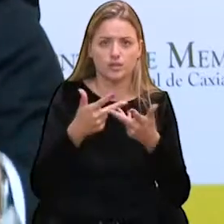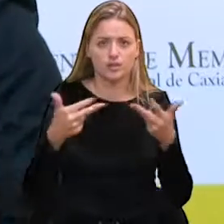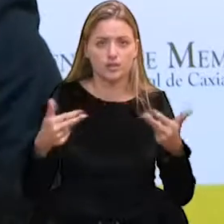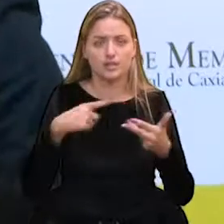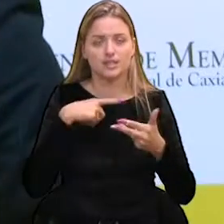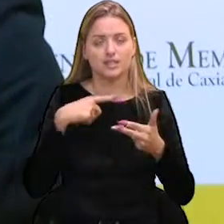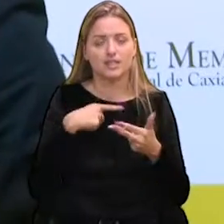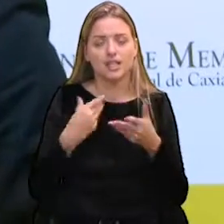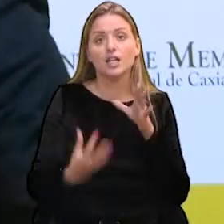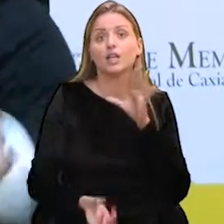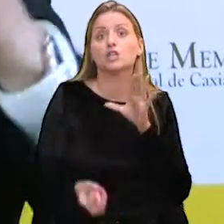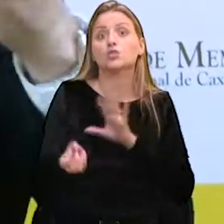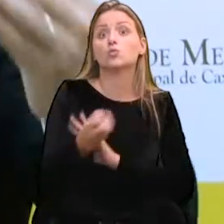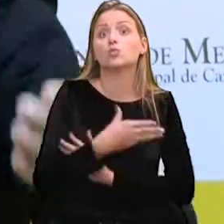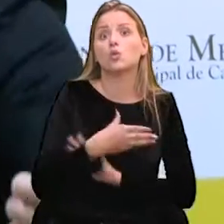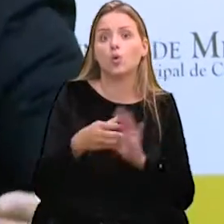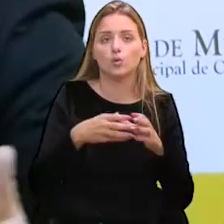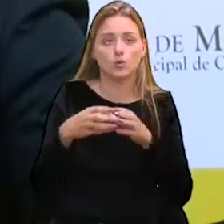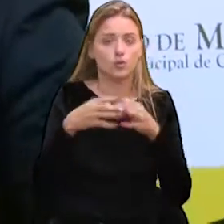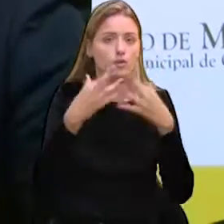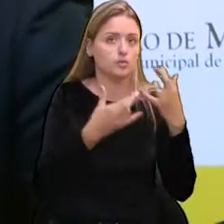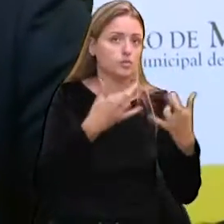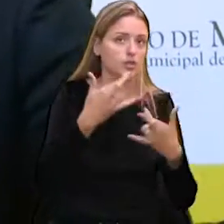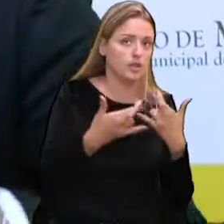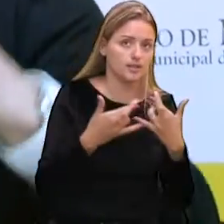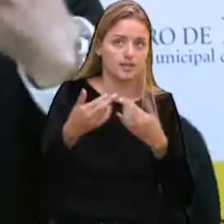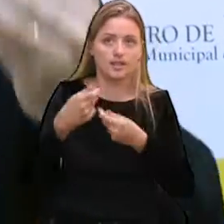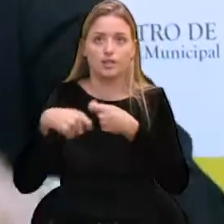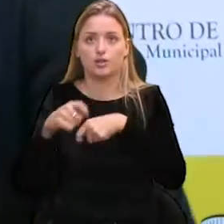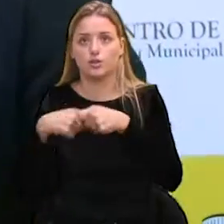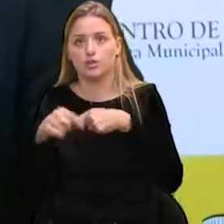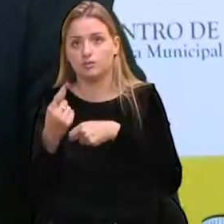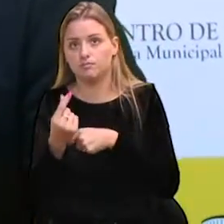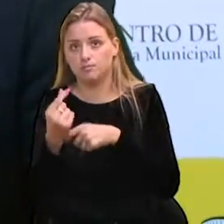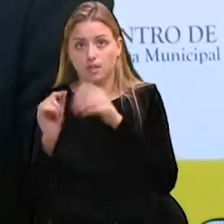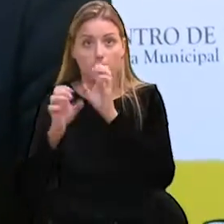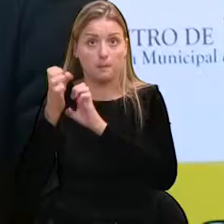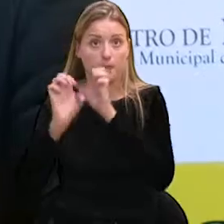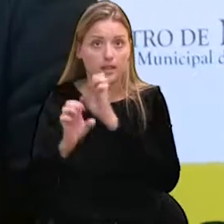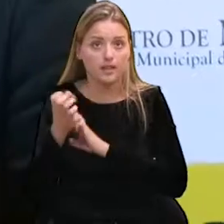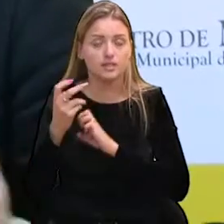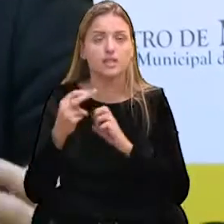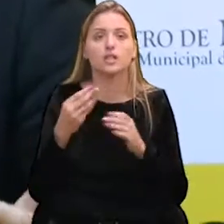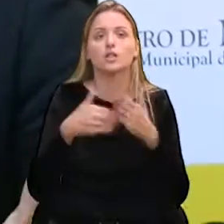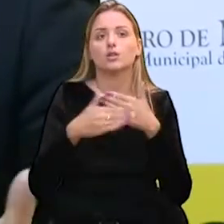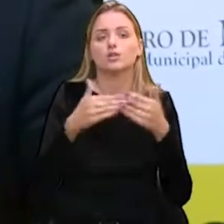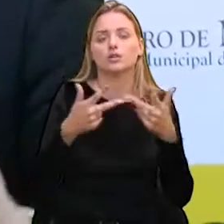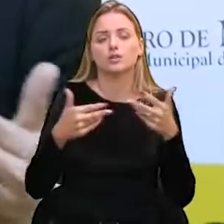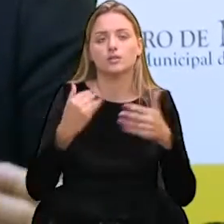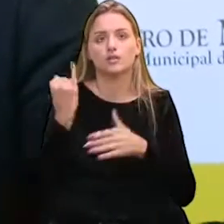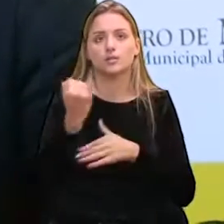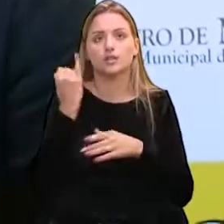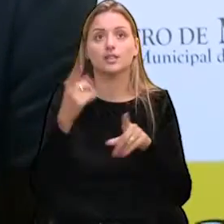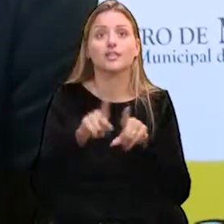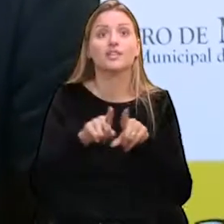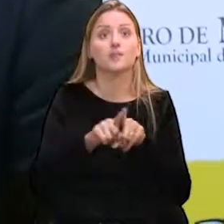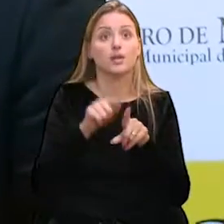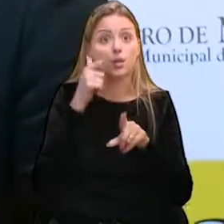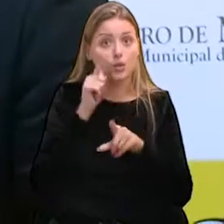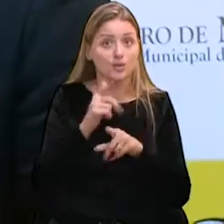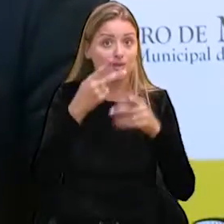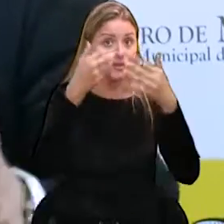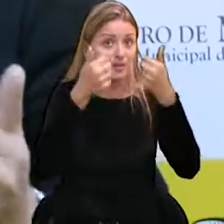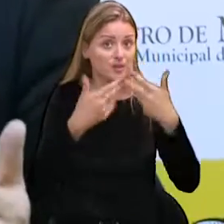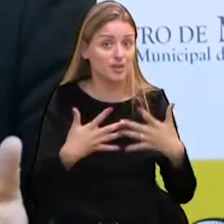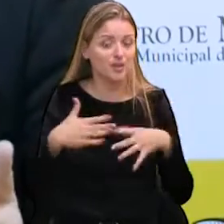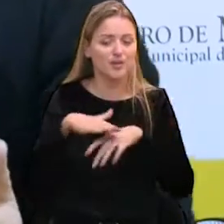das possibilidades dos turismo de lazer, de negócios, enfim, tudo aquilo que é muito importante. E também pudemos